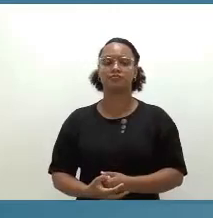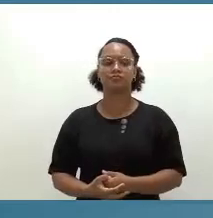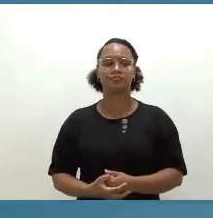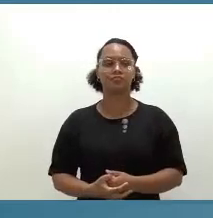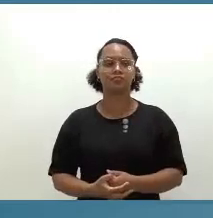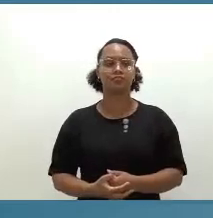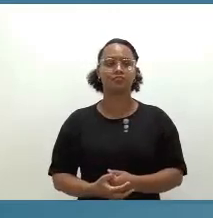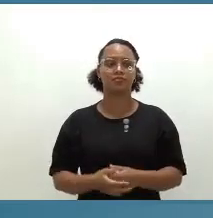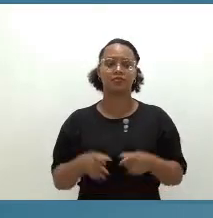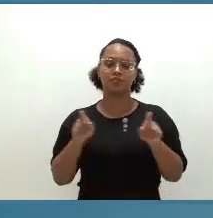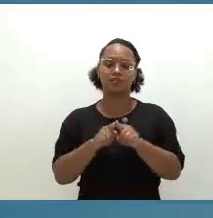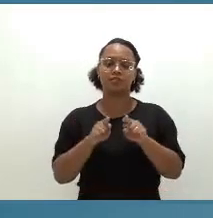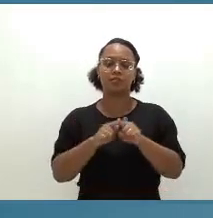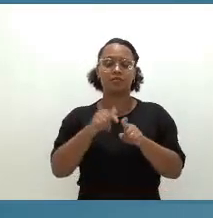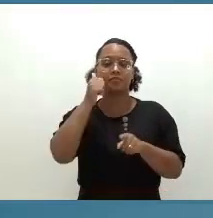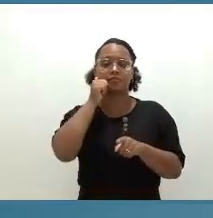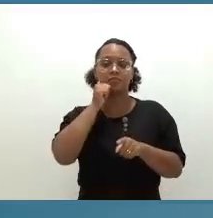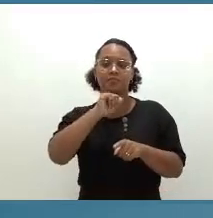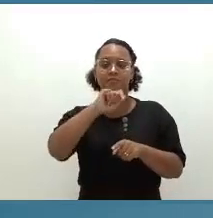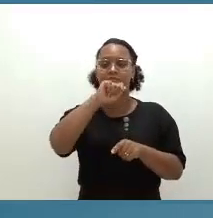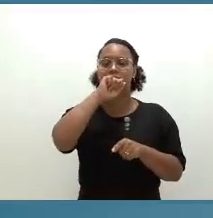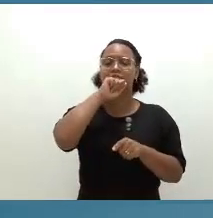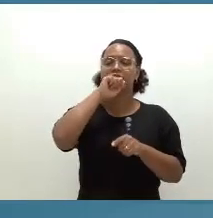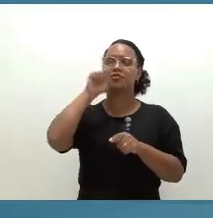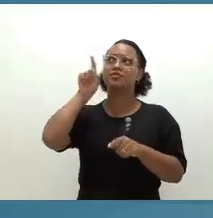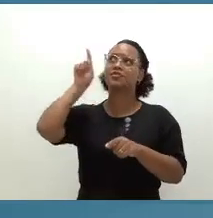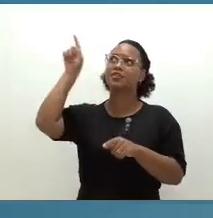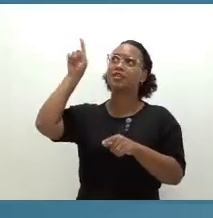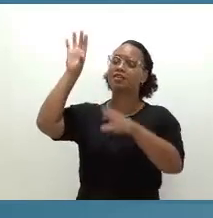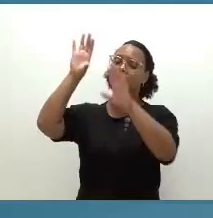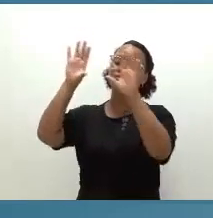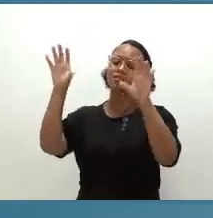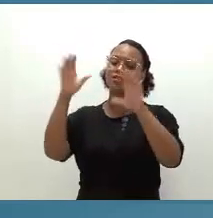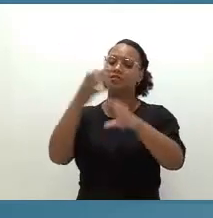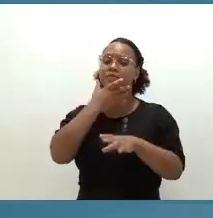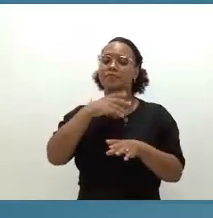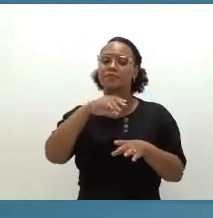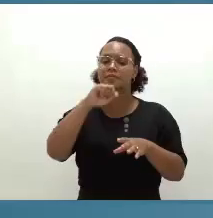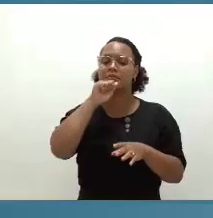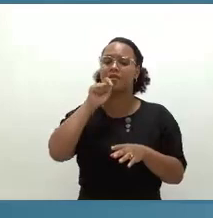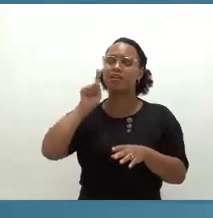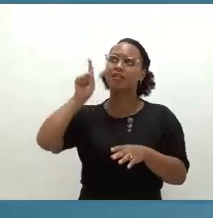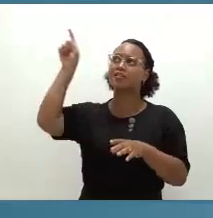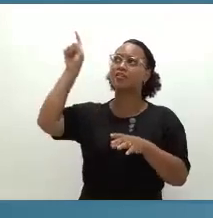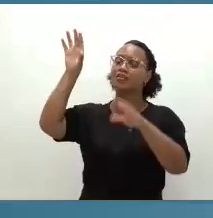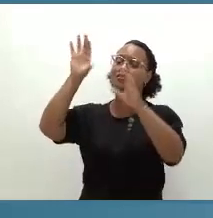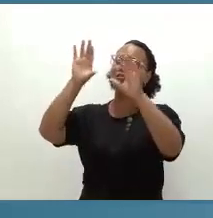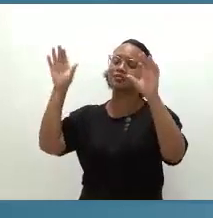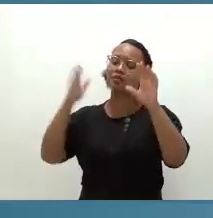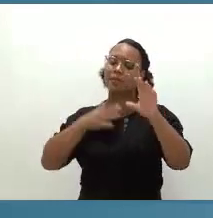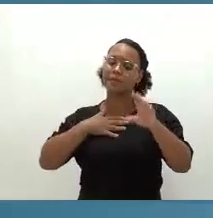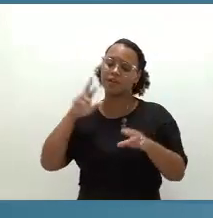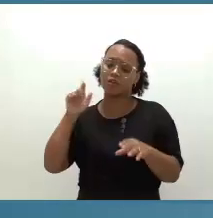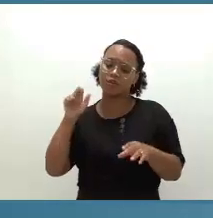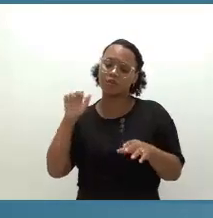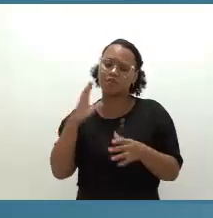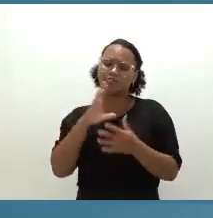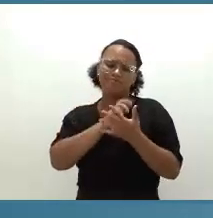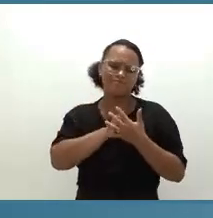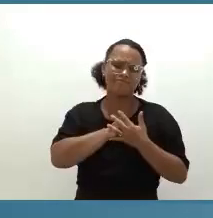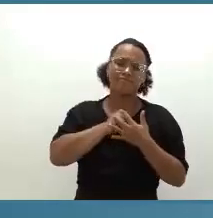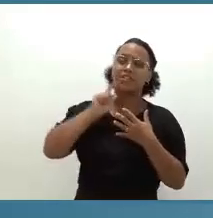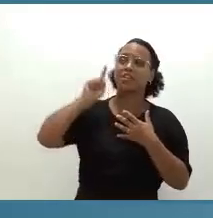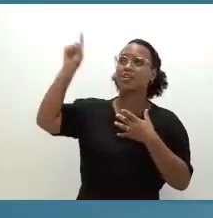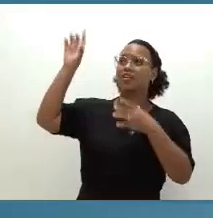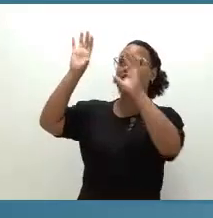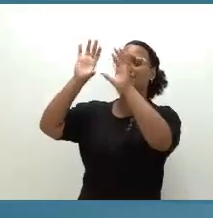mim. A minha mãe querida que está no céu, meu pai amado, meu irmão querido, que quando